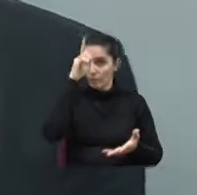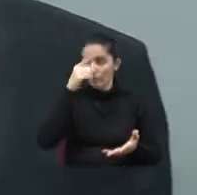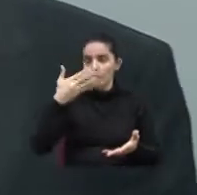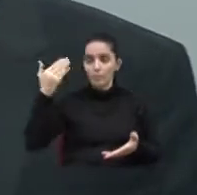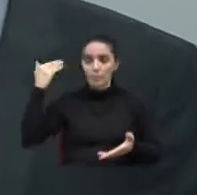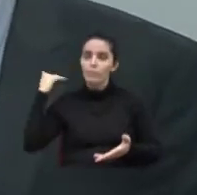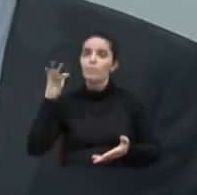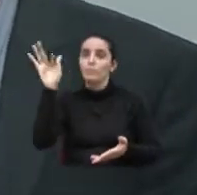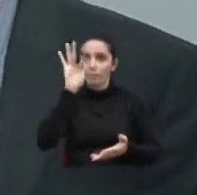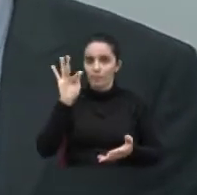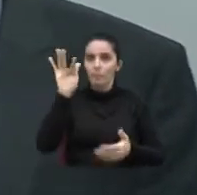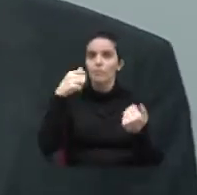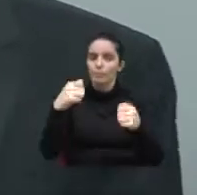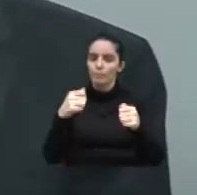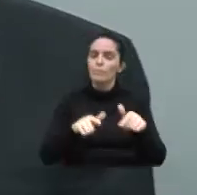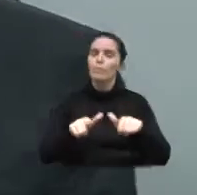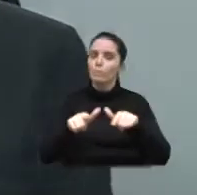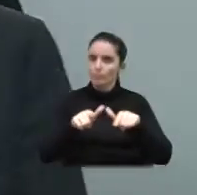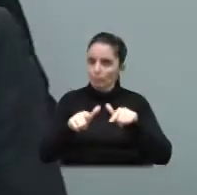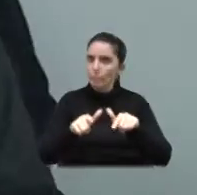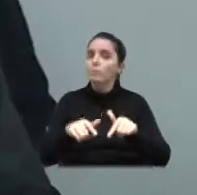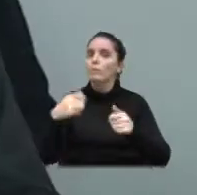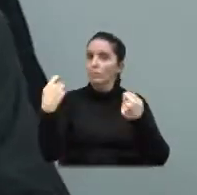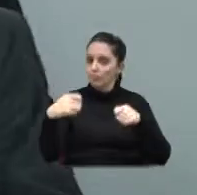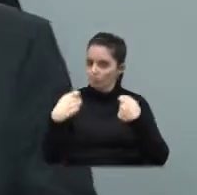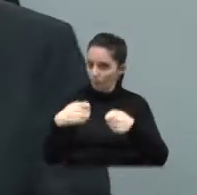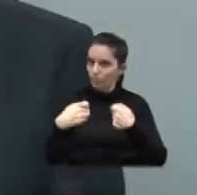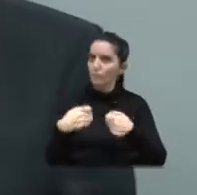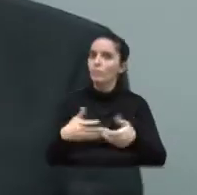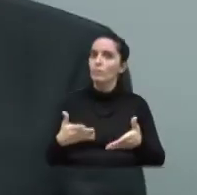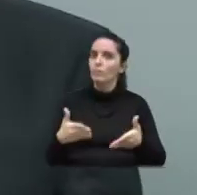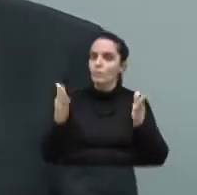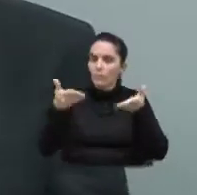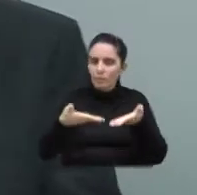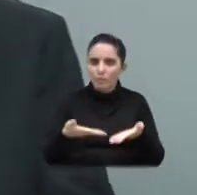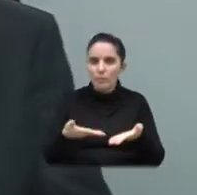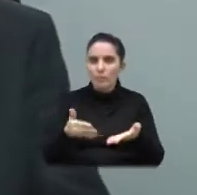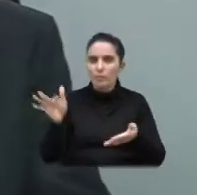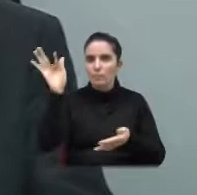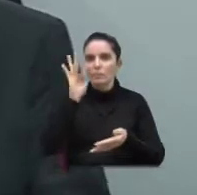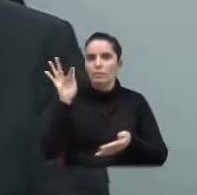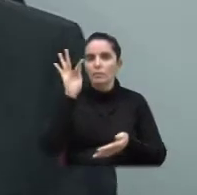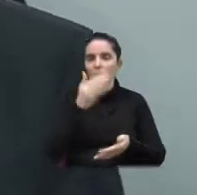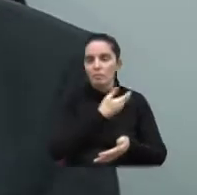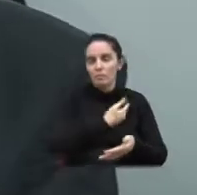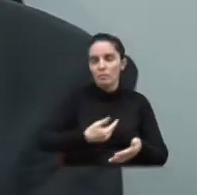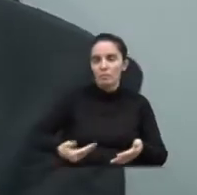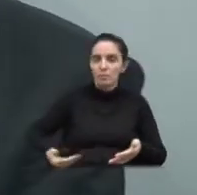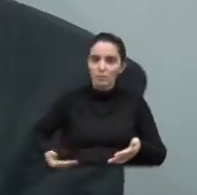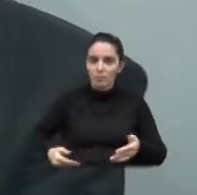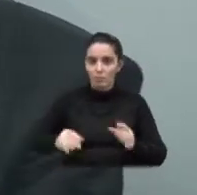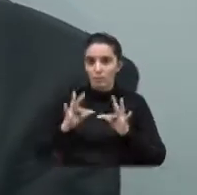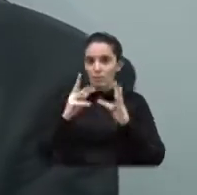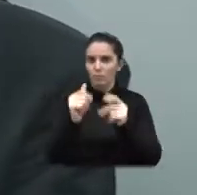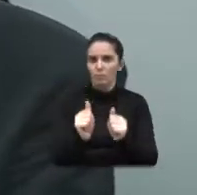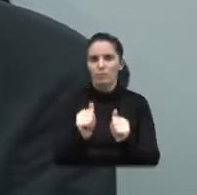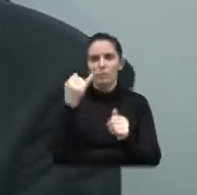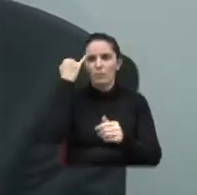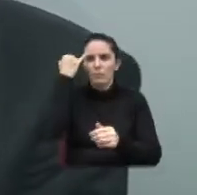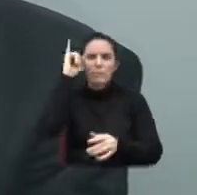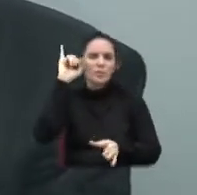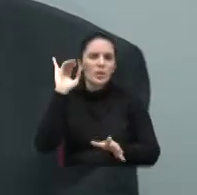trabalhar durante o dia para pagar minha faculdade. Agora você faz faculdade com o dinheiro público, com o dinheiro dos impostos e tudo. Então não vem com essa ideia